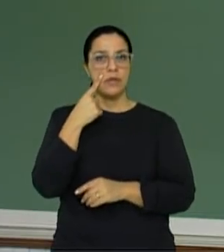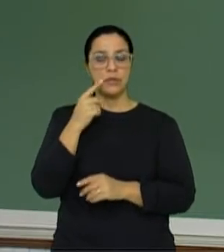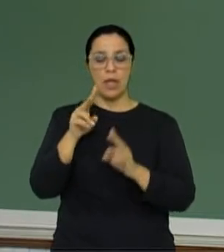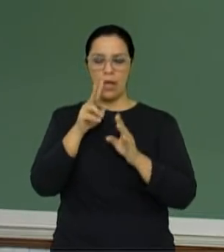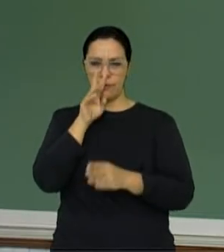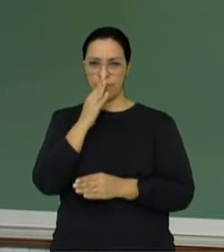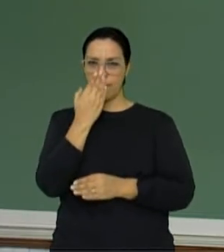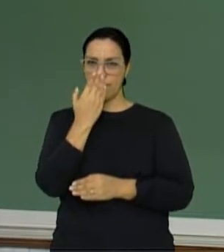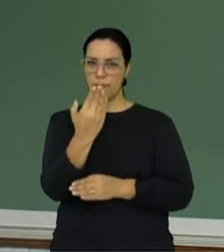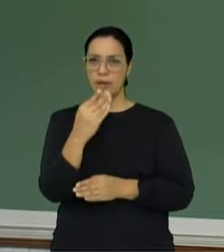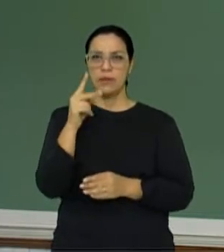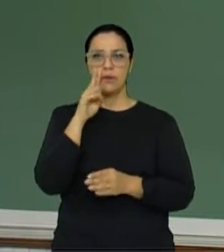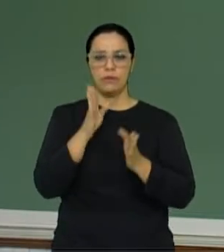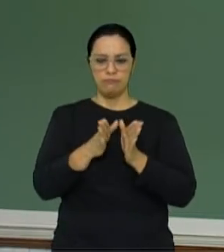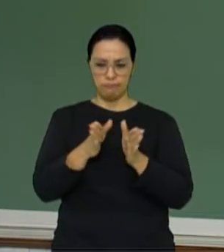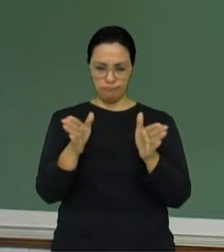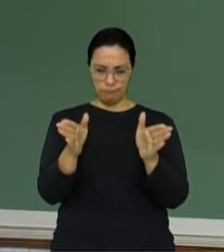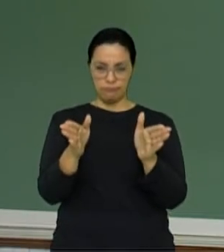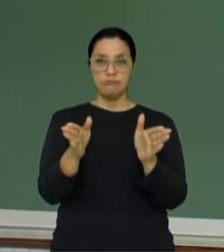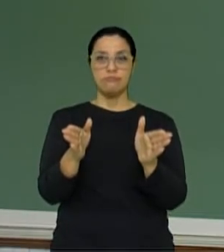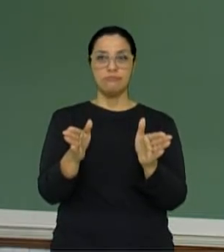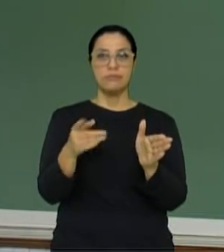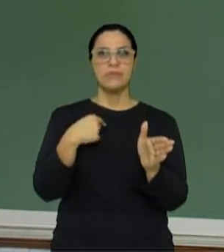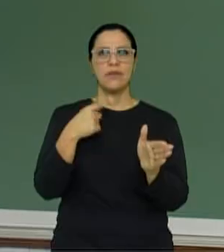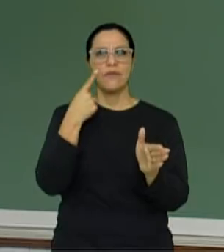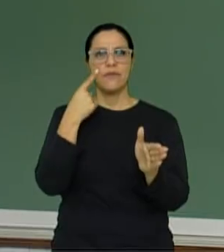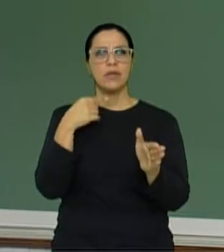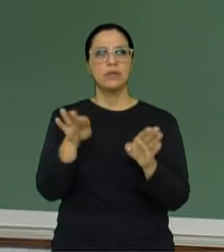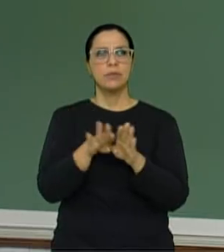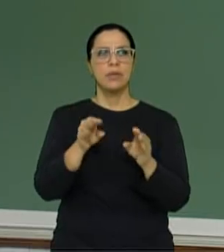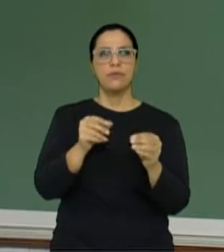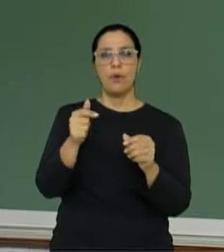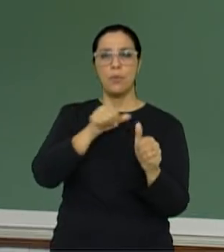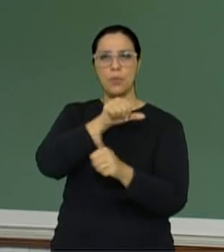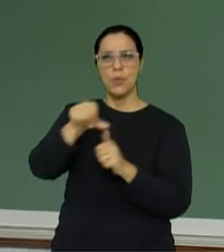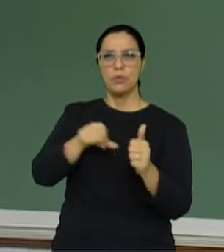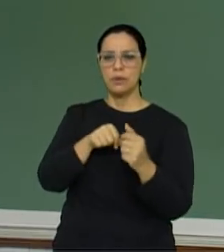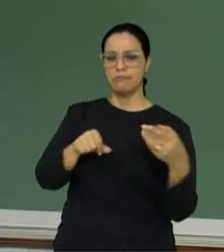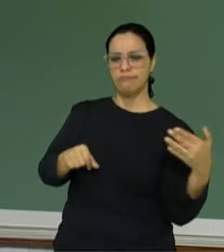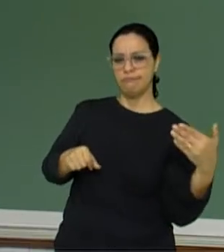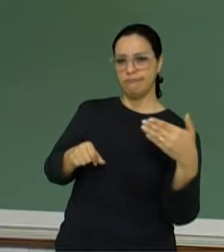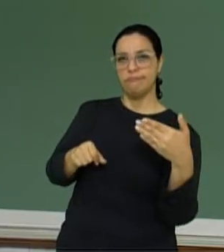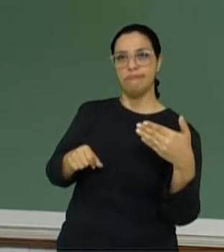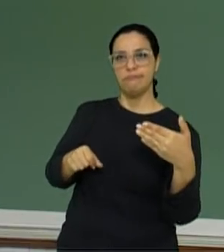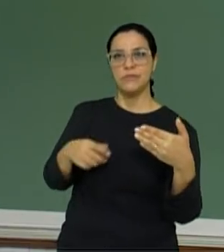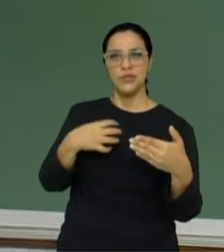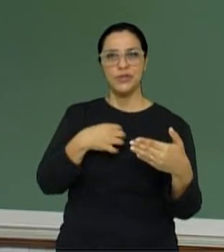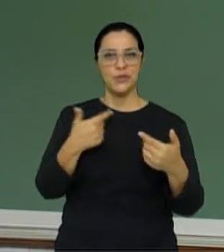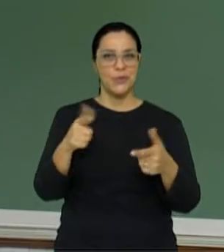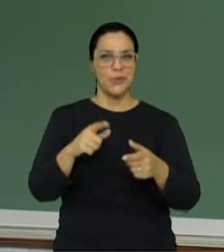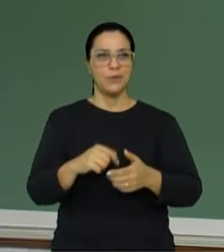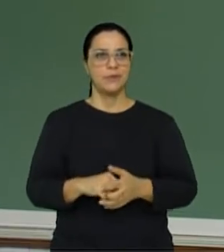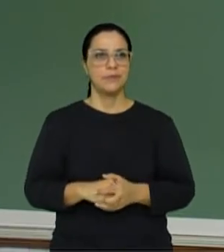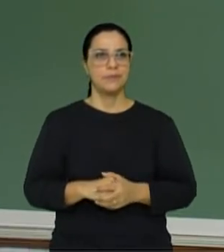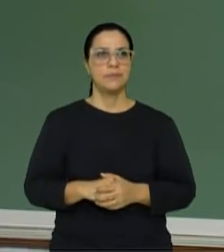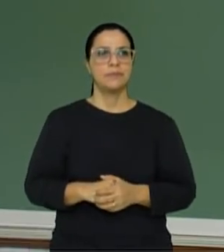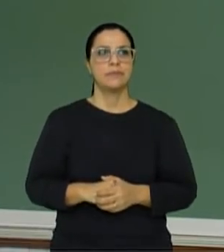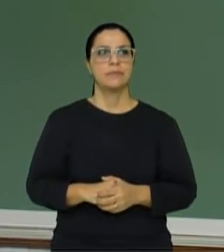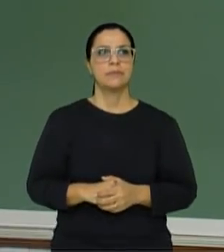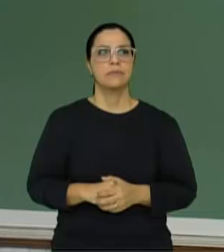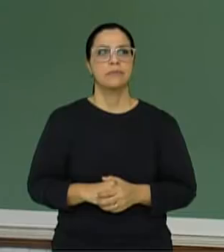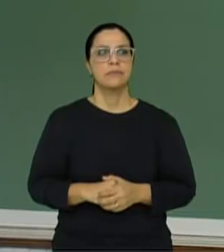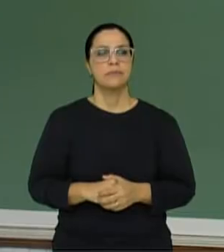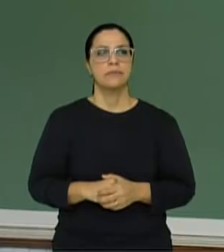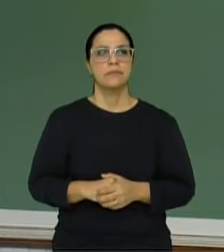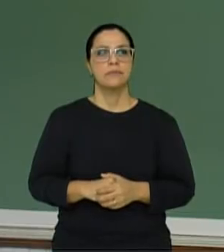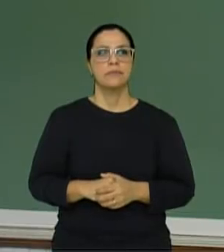né, nesse sentido aqui, e depois eu vou mudar, dizer que a vista frontal é nesse sentido aqui, beleza?